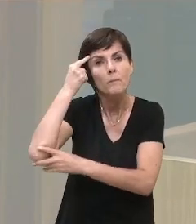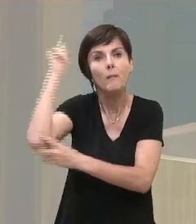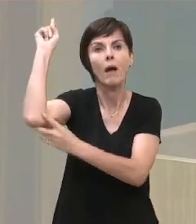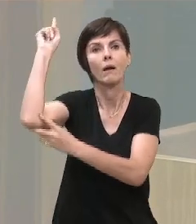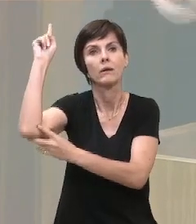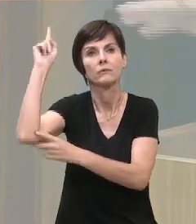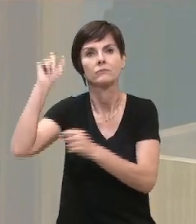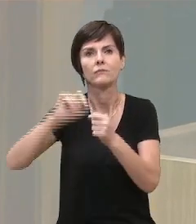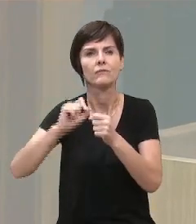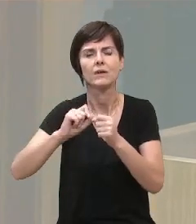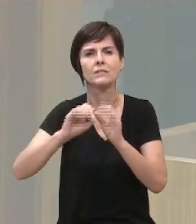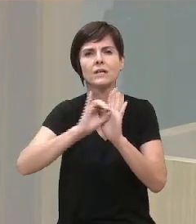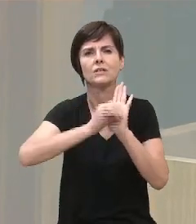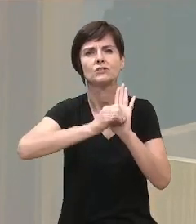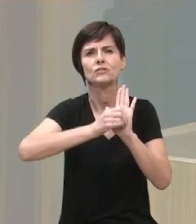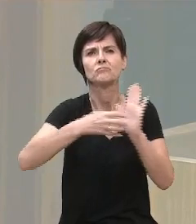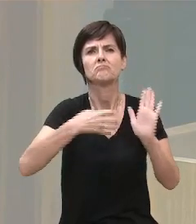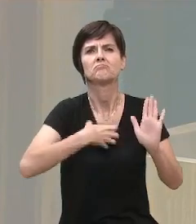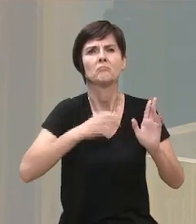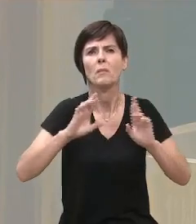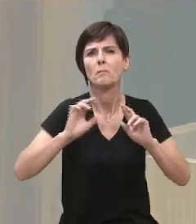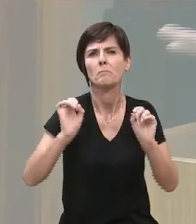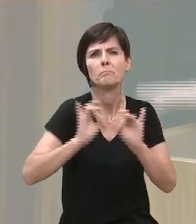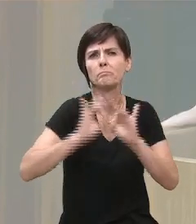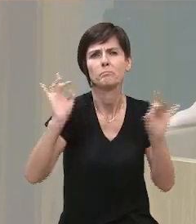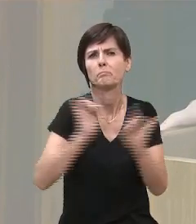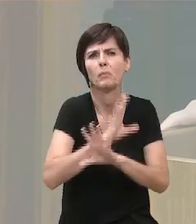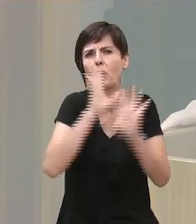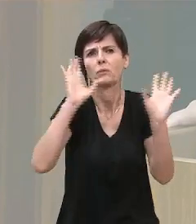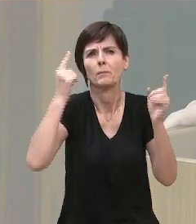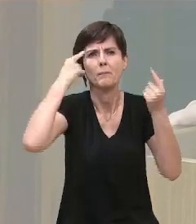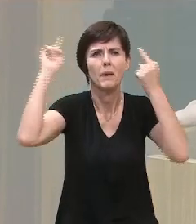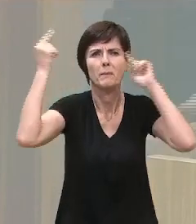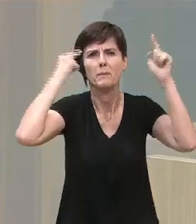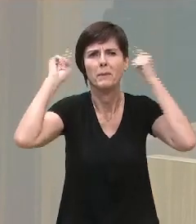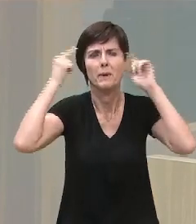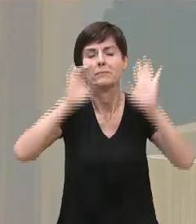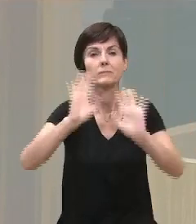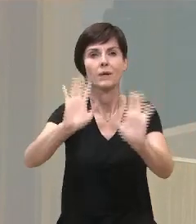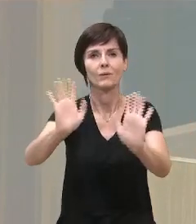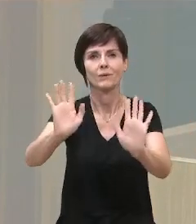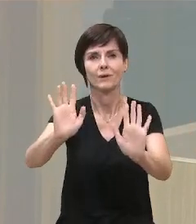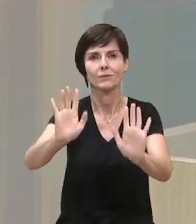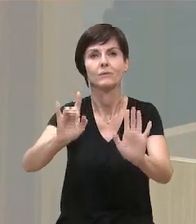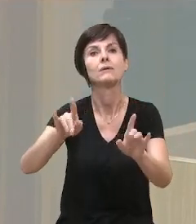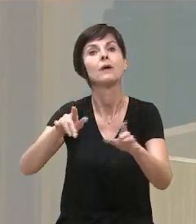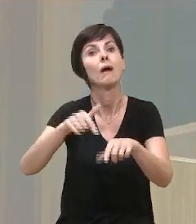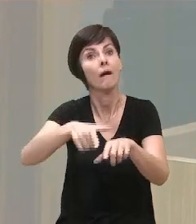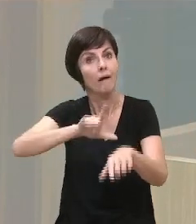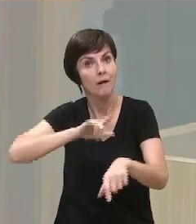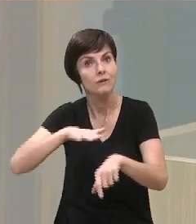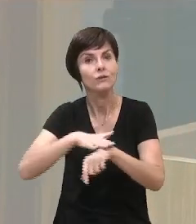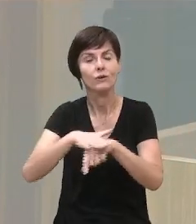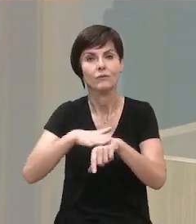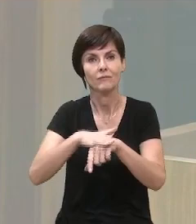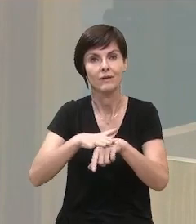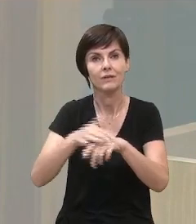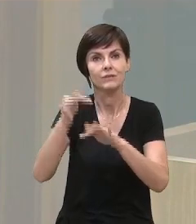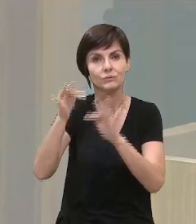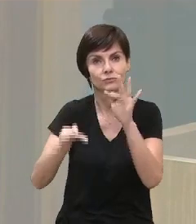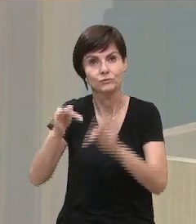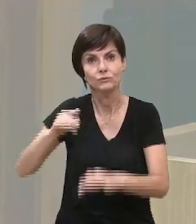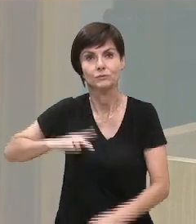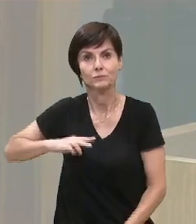assim, eu vou fazer uma licitação desse jeito e vai ser dessa forma e ponto, acabou. Não consulta Tribunal de Contas, não consulta Ministério